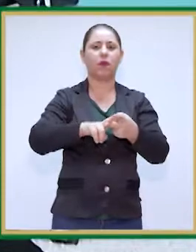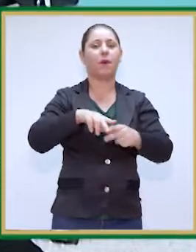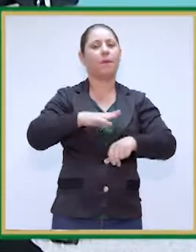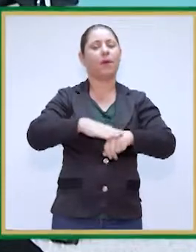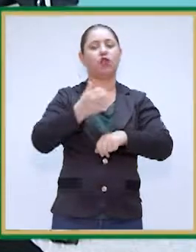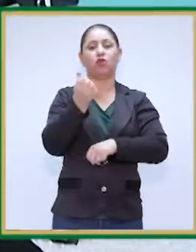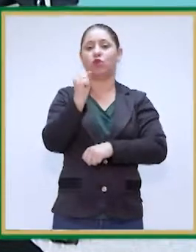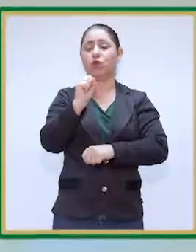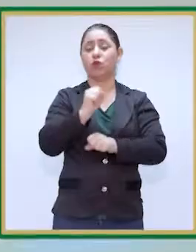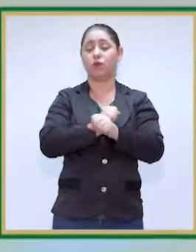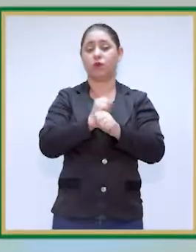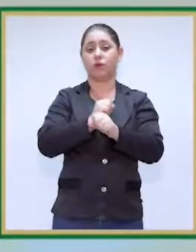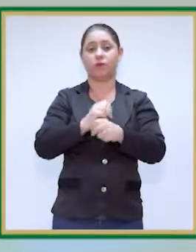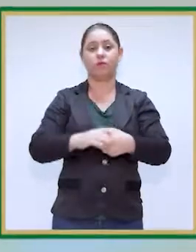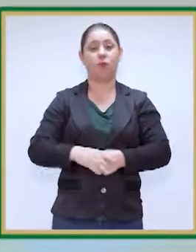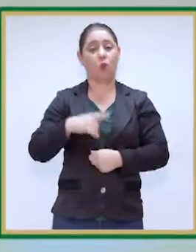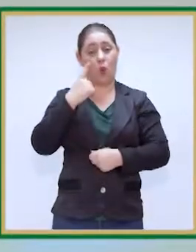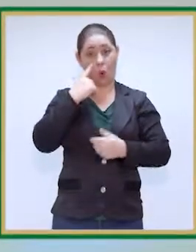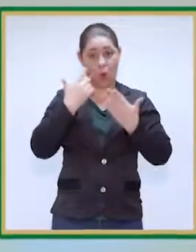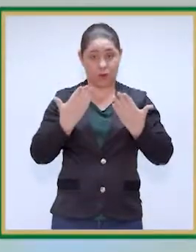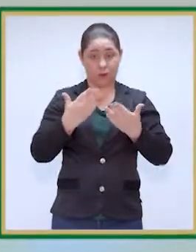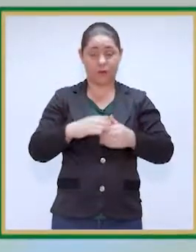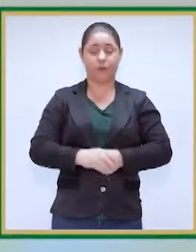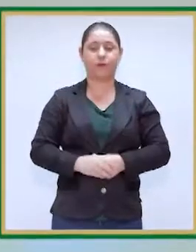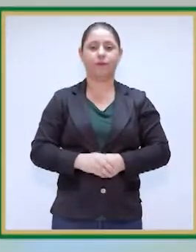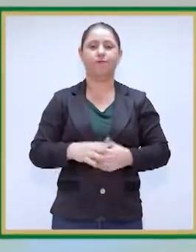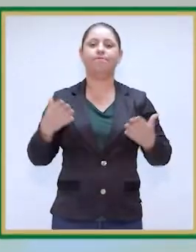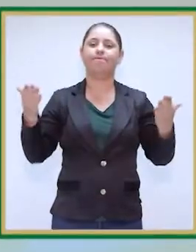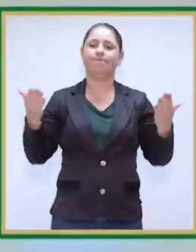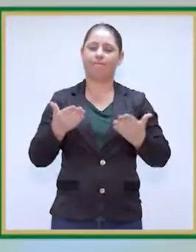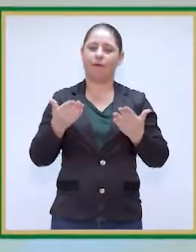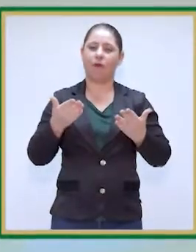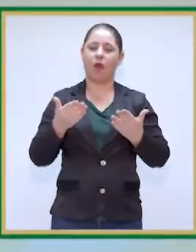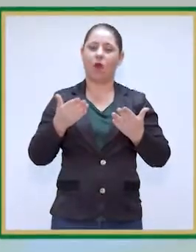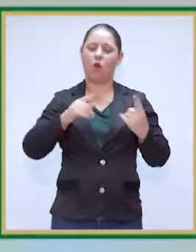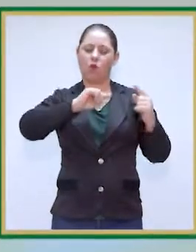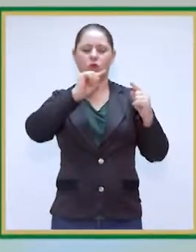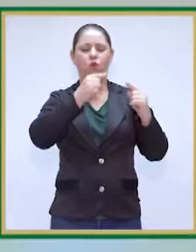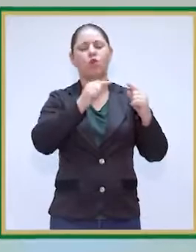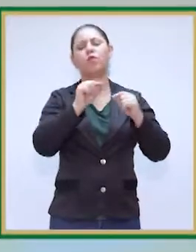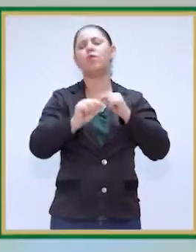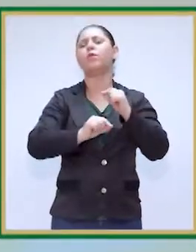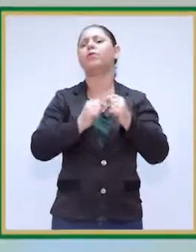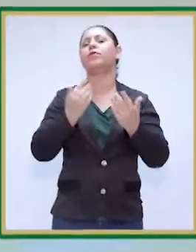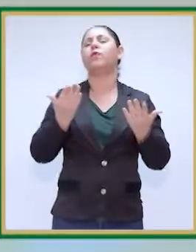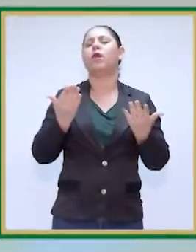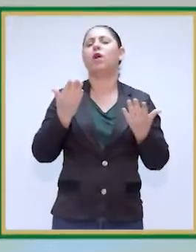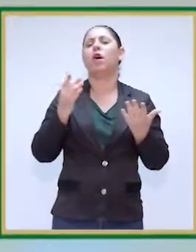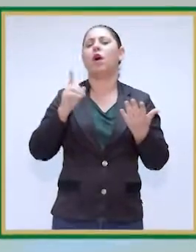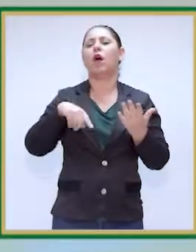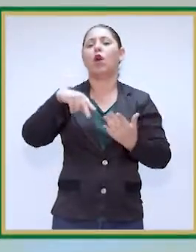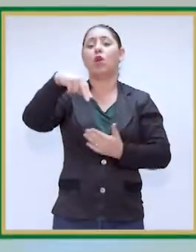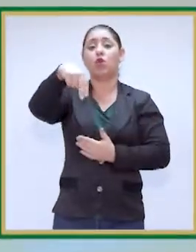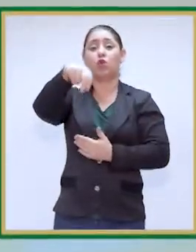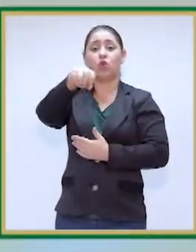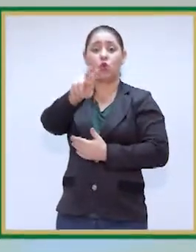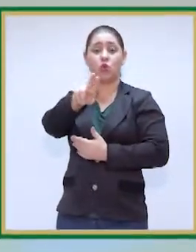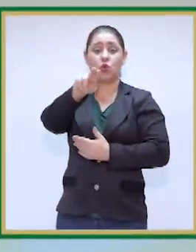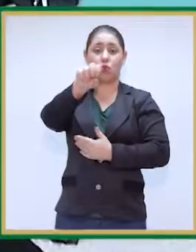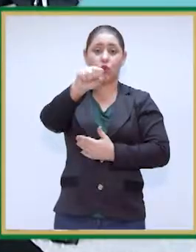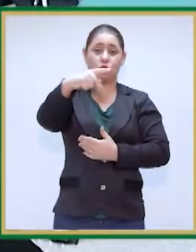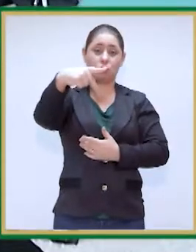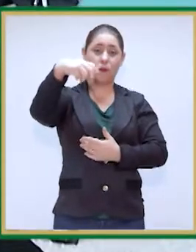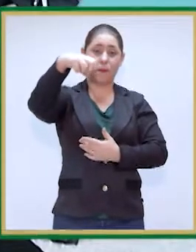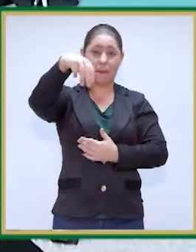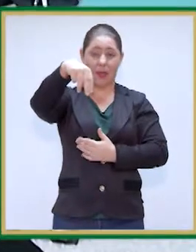aí. Bom, agora de forma mais específica, o que é NUSPEN? Quais as suas atribuições?